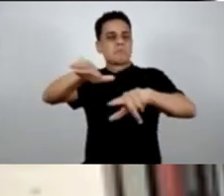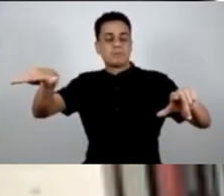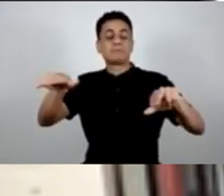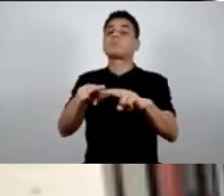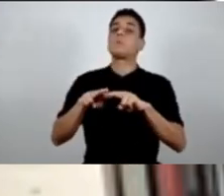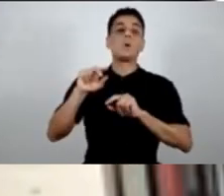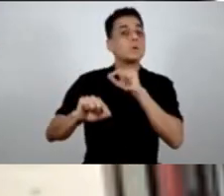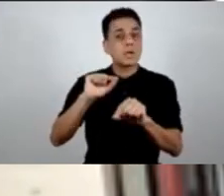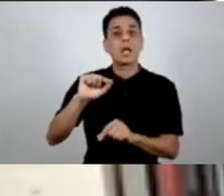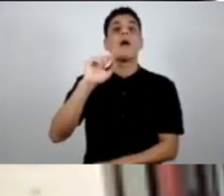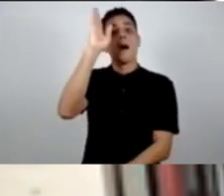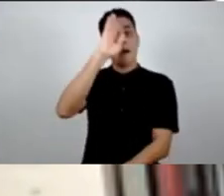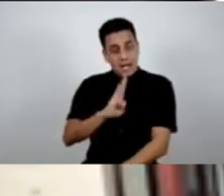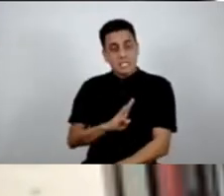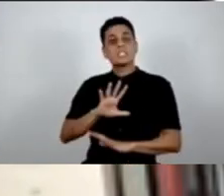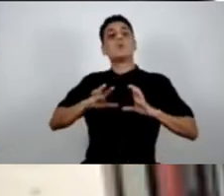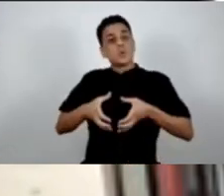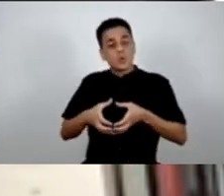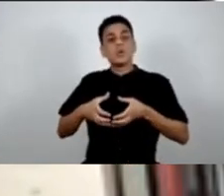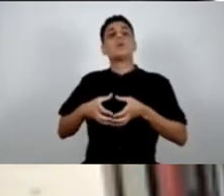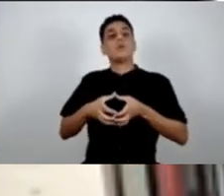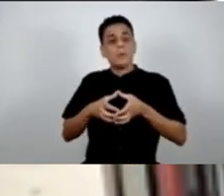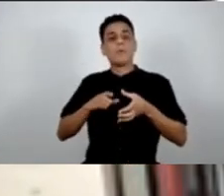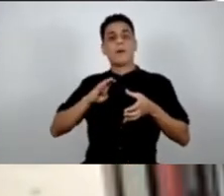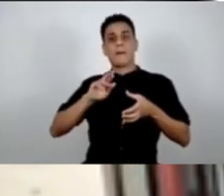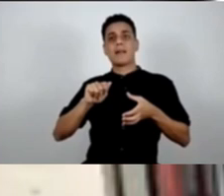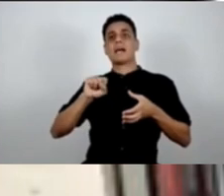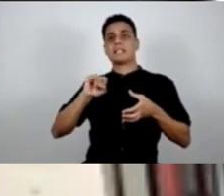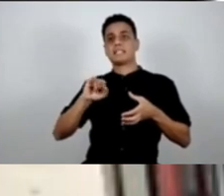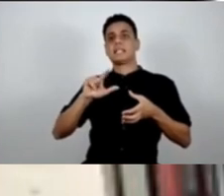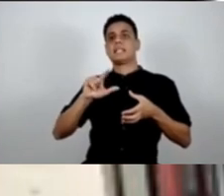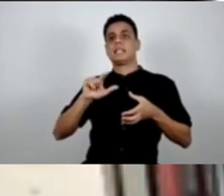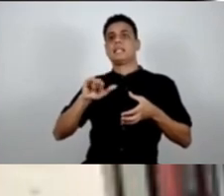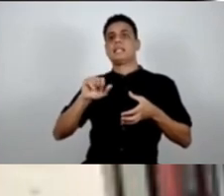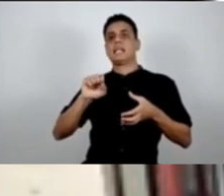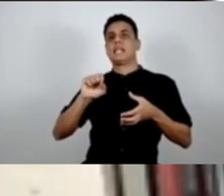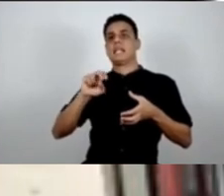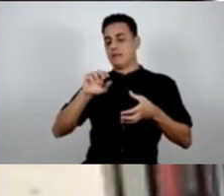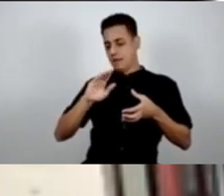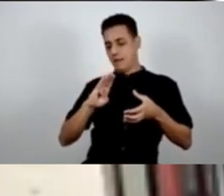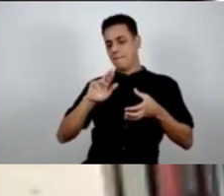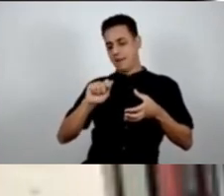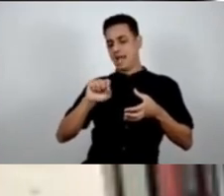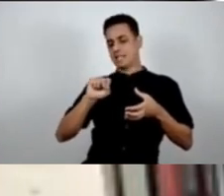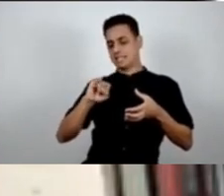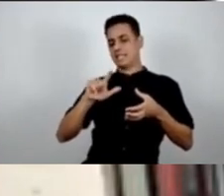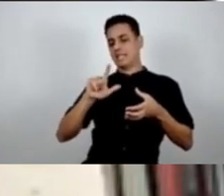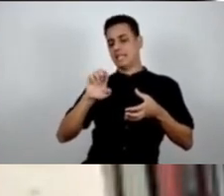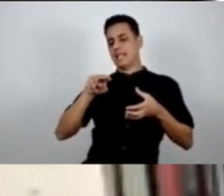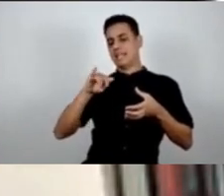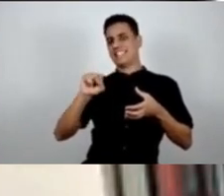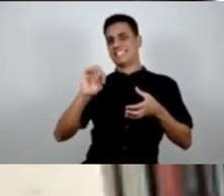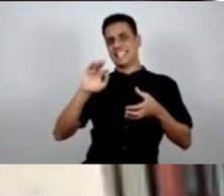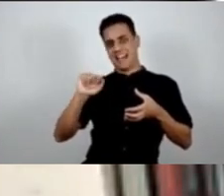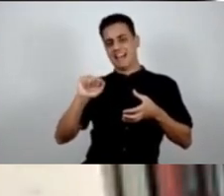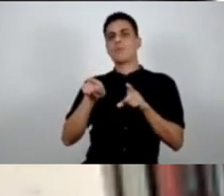pelos brasilianistas. Brasilianistas participaram, sobretudo americanos, mas europeus também, participaram do processo de construção da